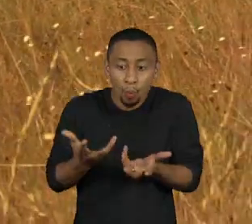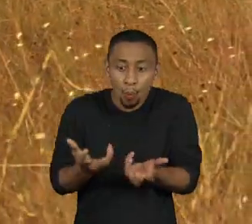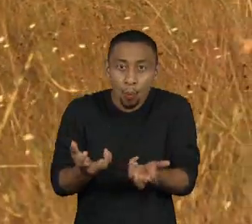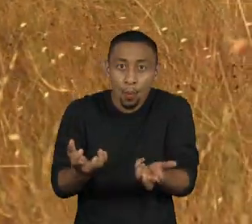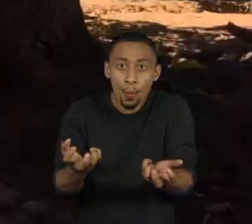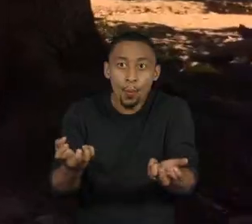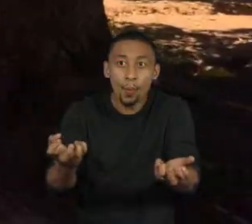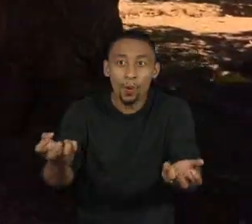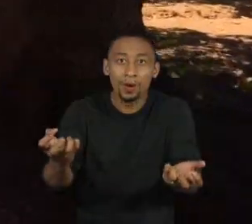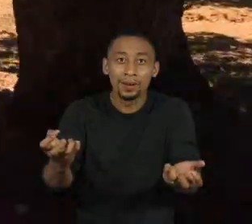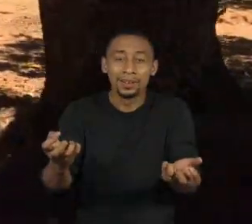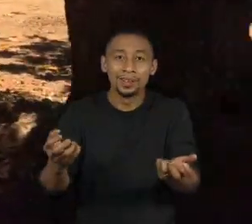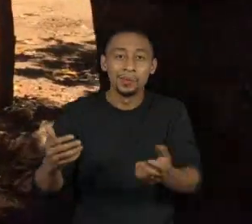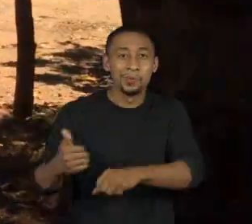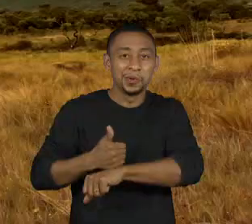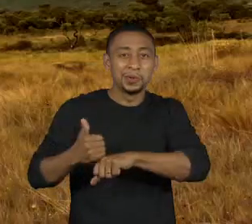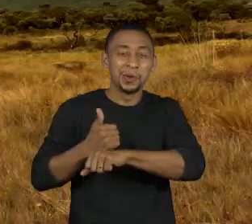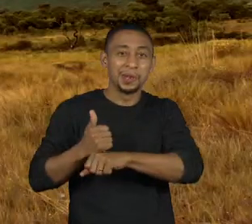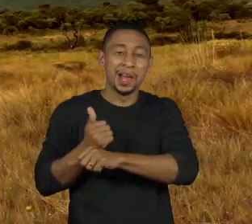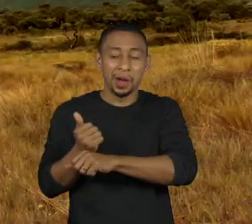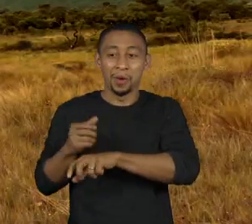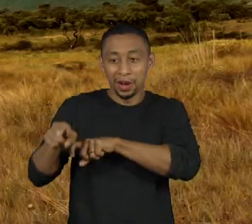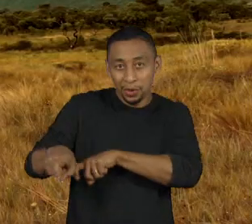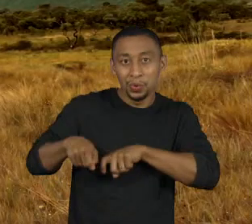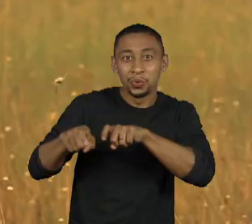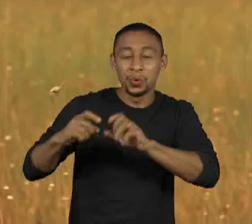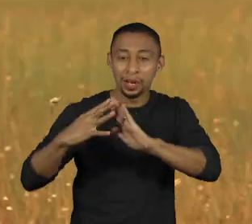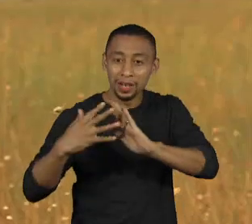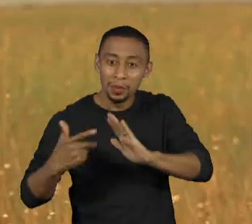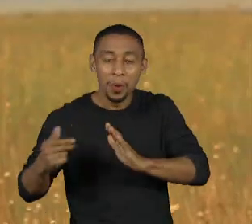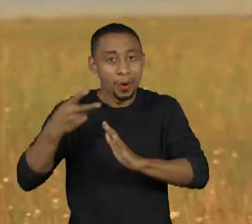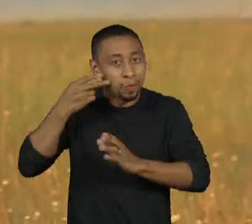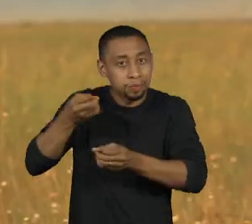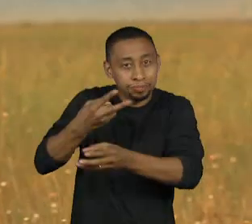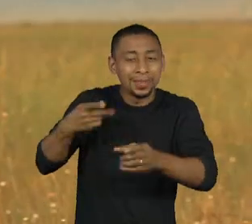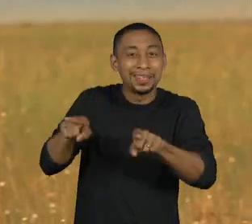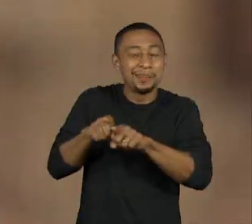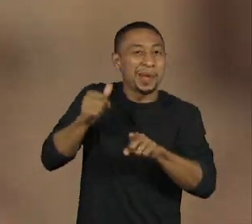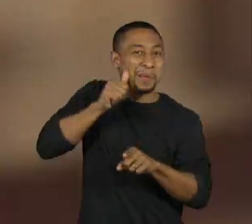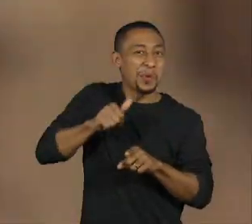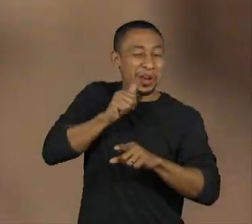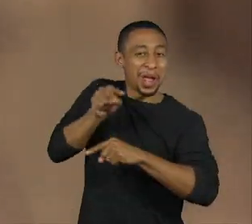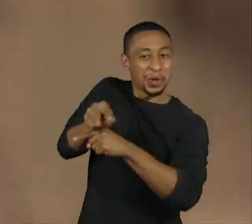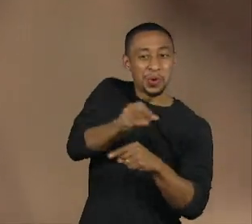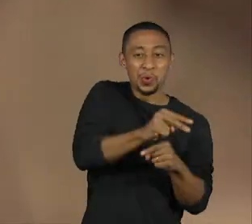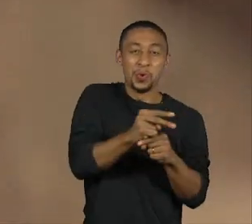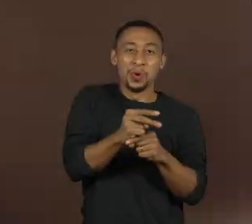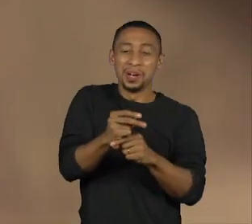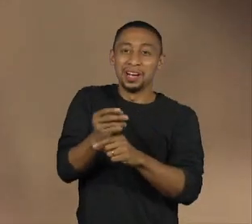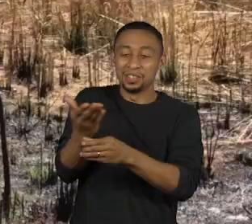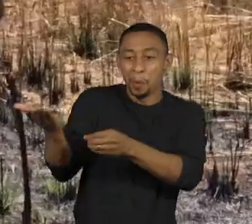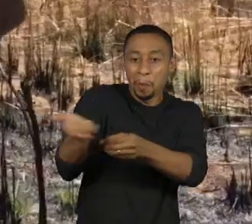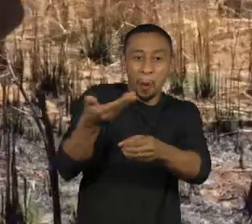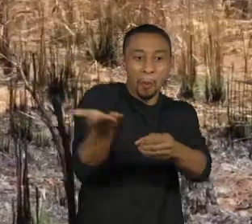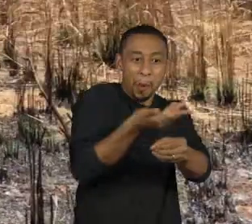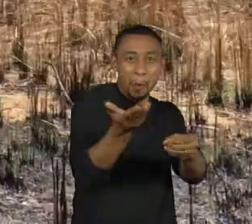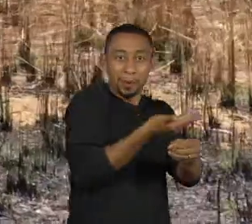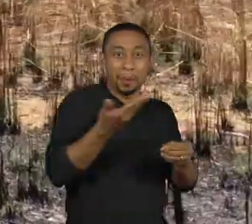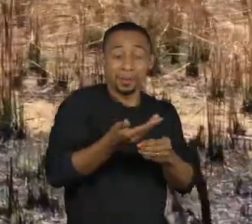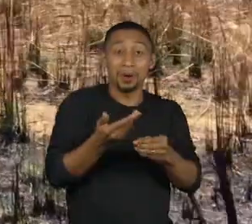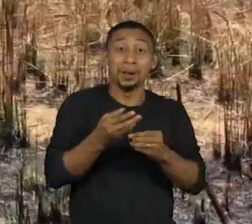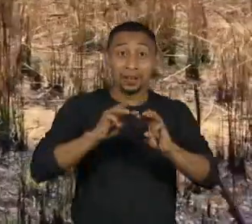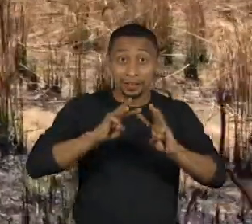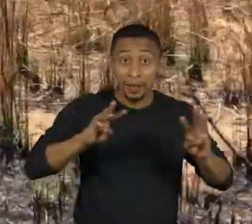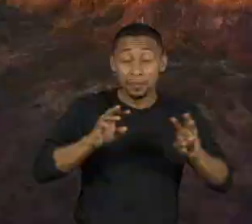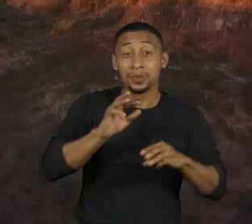por agricultoras, quilombolas, raizeiras e indígenas. Este é o novo projeto da Rede Cerrado, em parceria com o